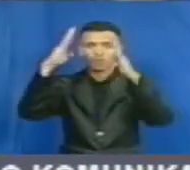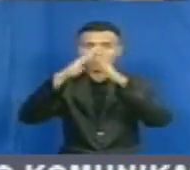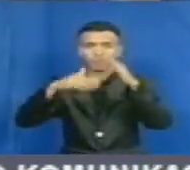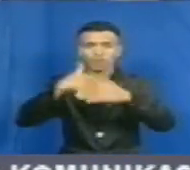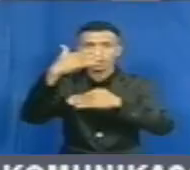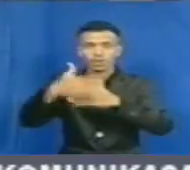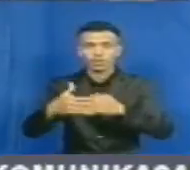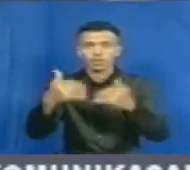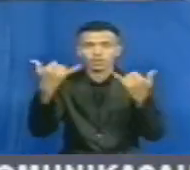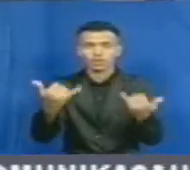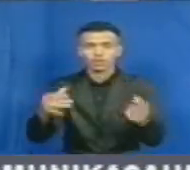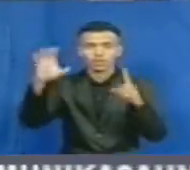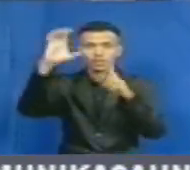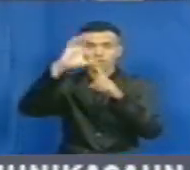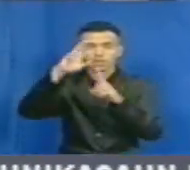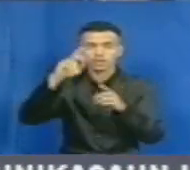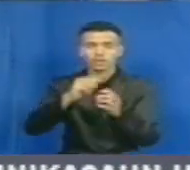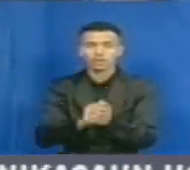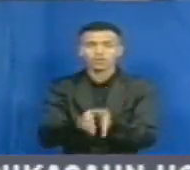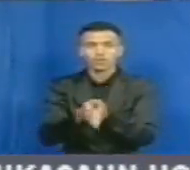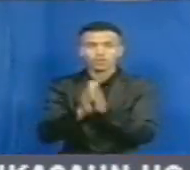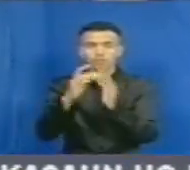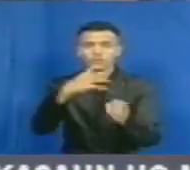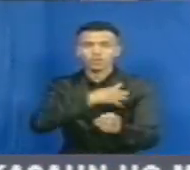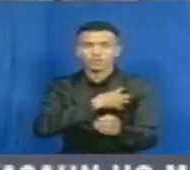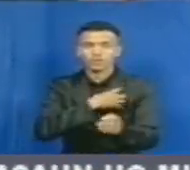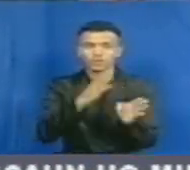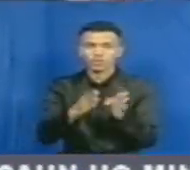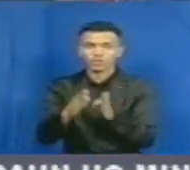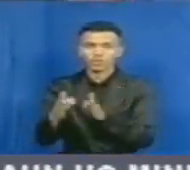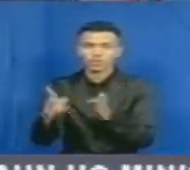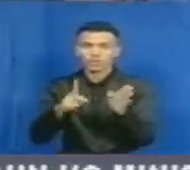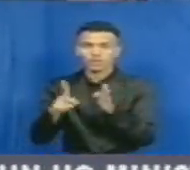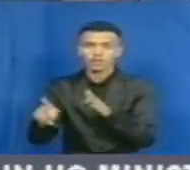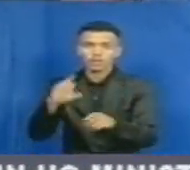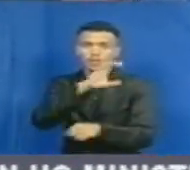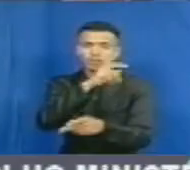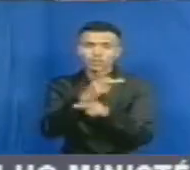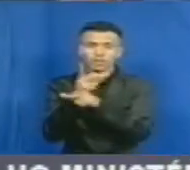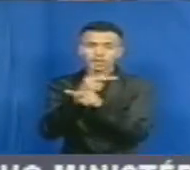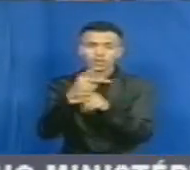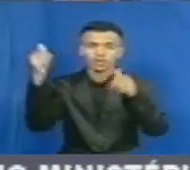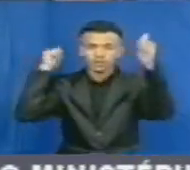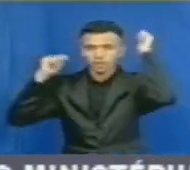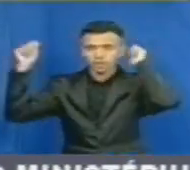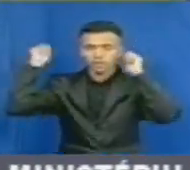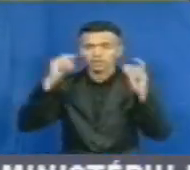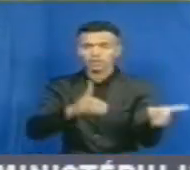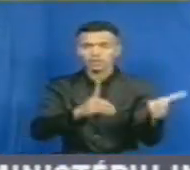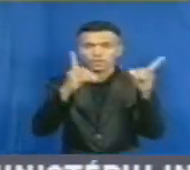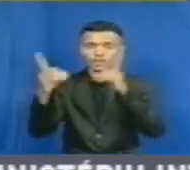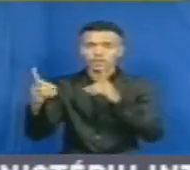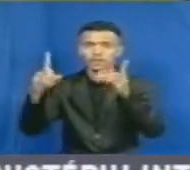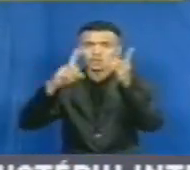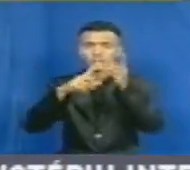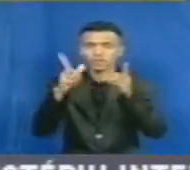komando município mos orienta ona ba komandante skuadra sira, atu prepara plano hori asegura aktividade ne besi realiza ia 28 de novembro